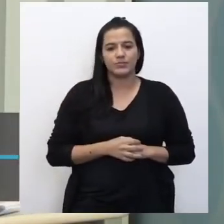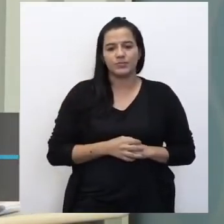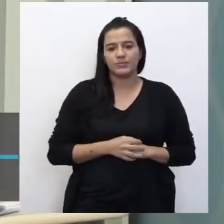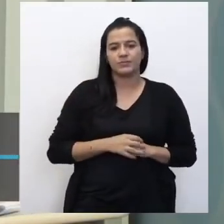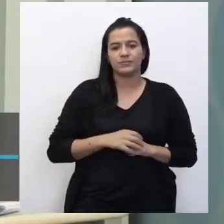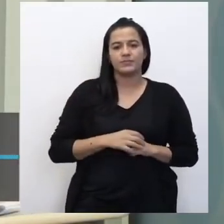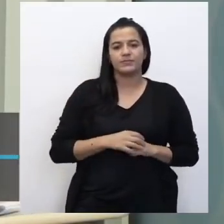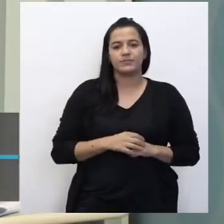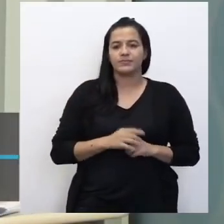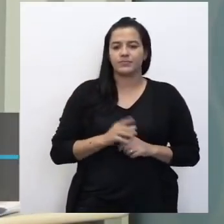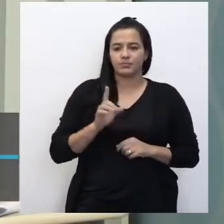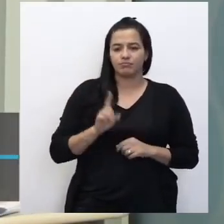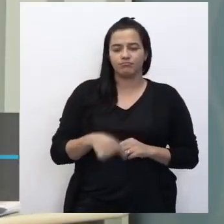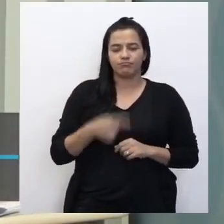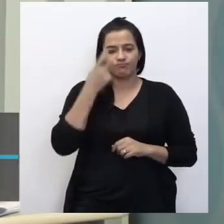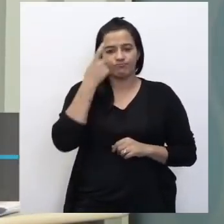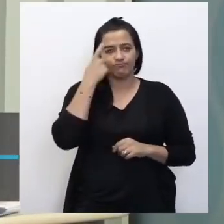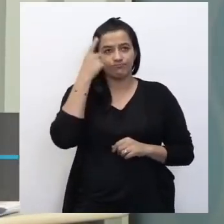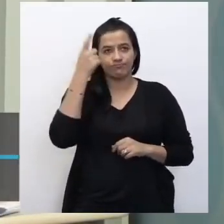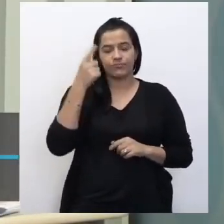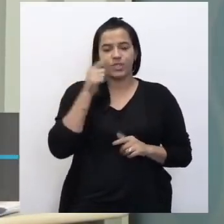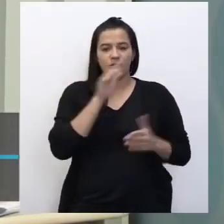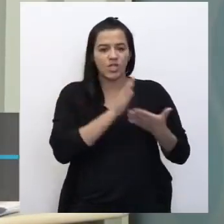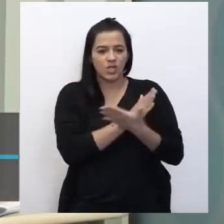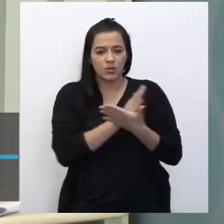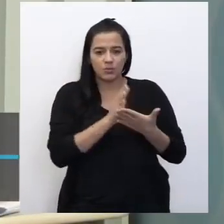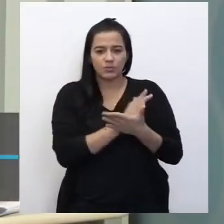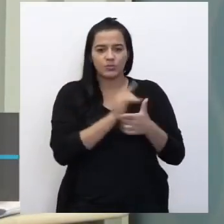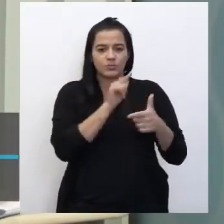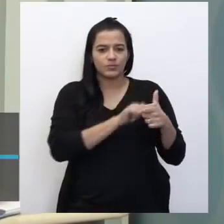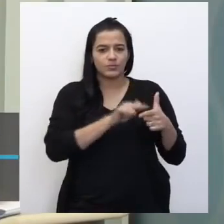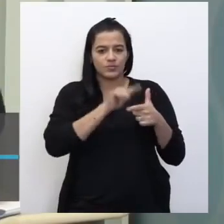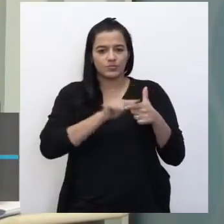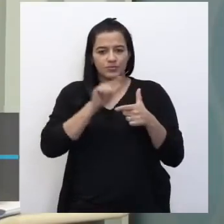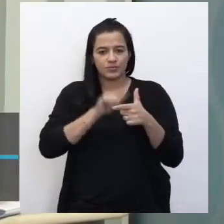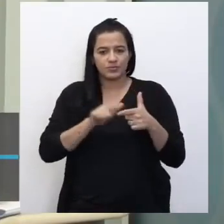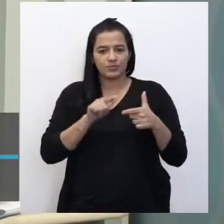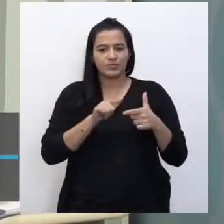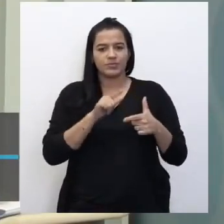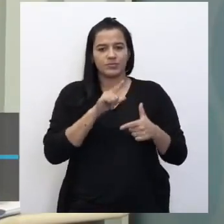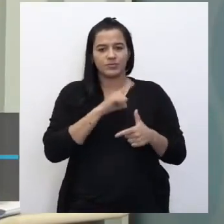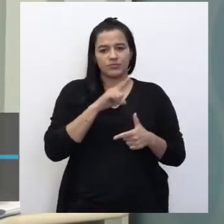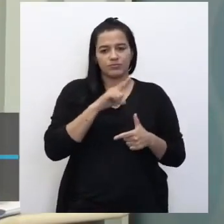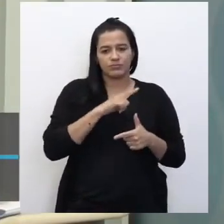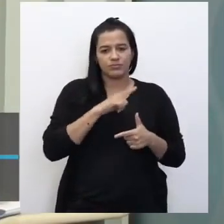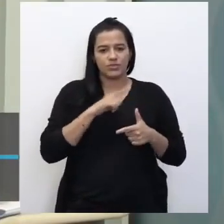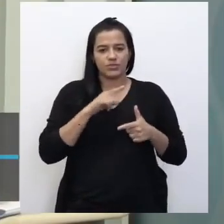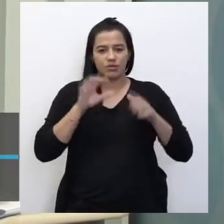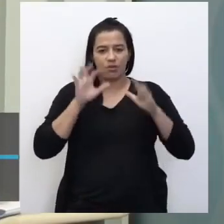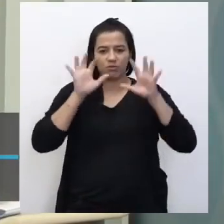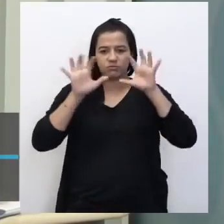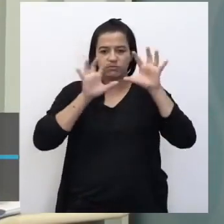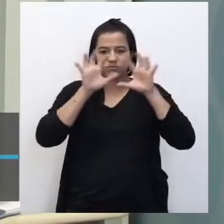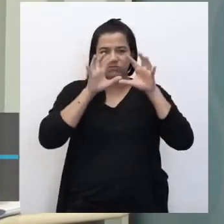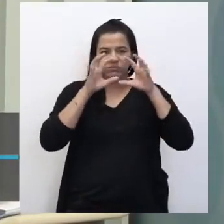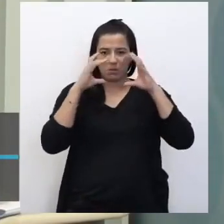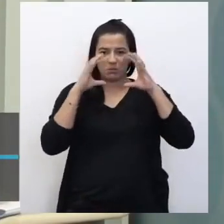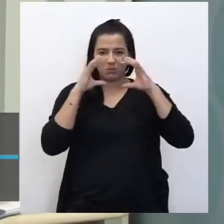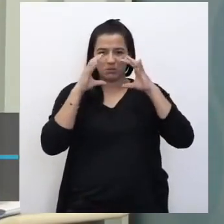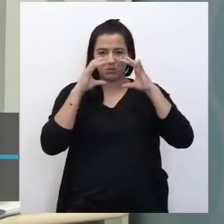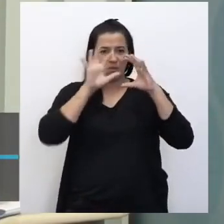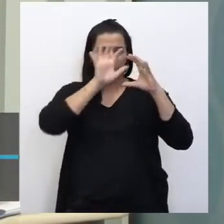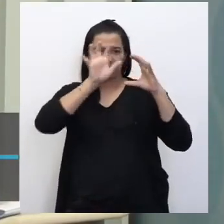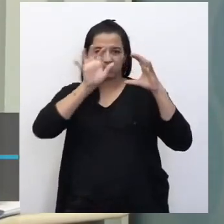que alguns problemas em certos pontos específicos da